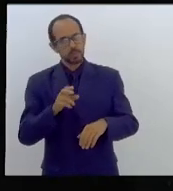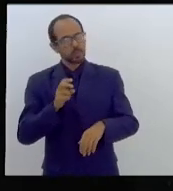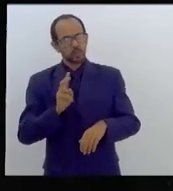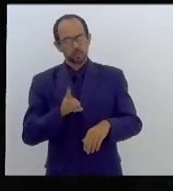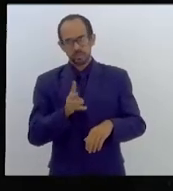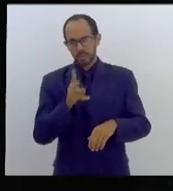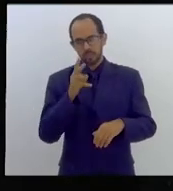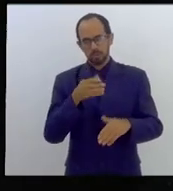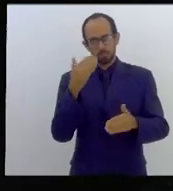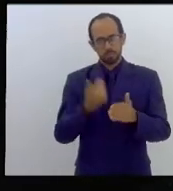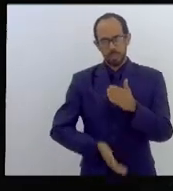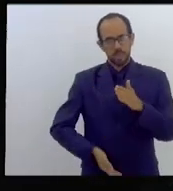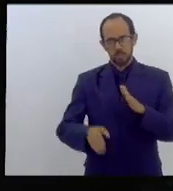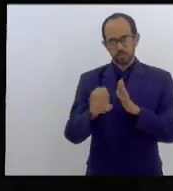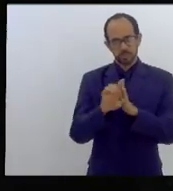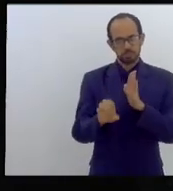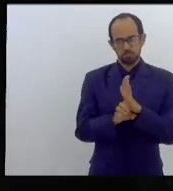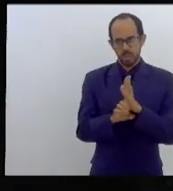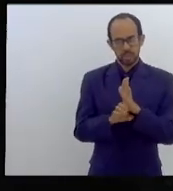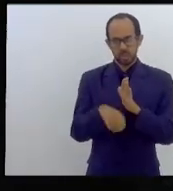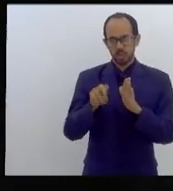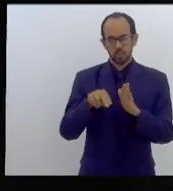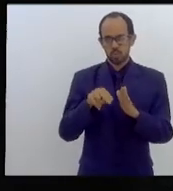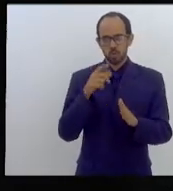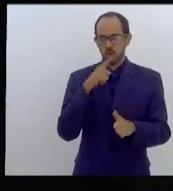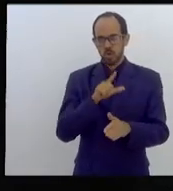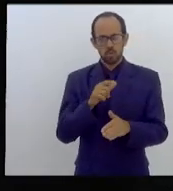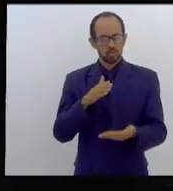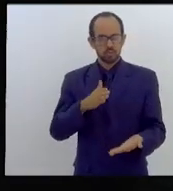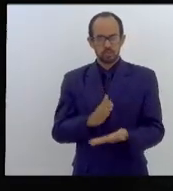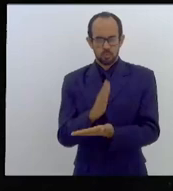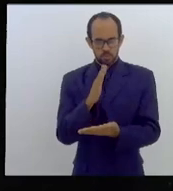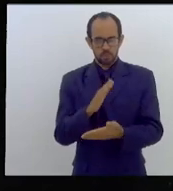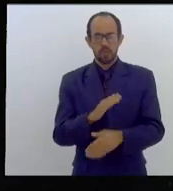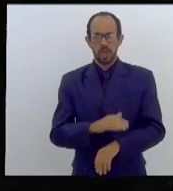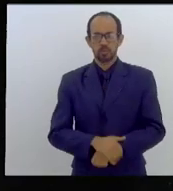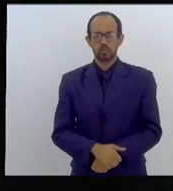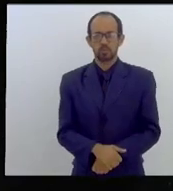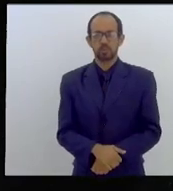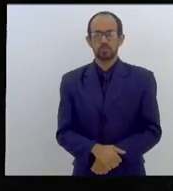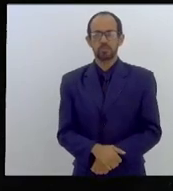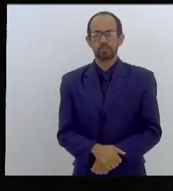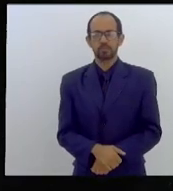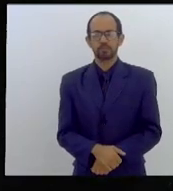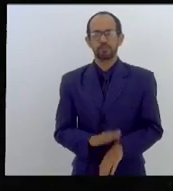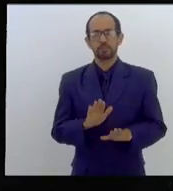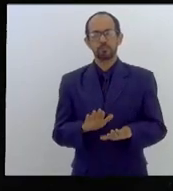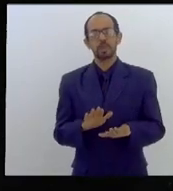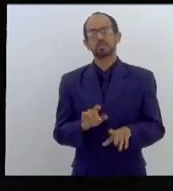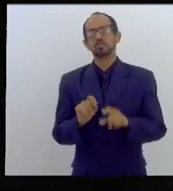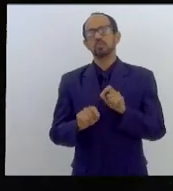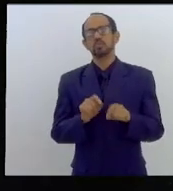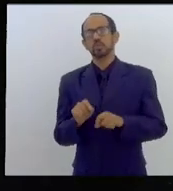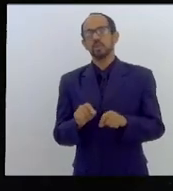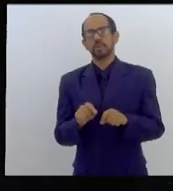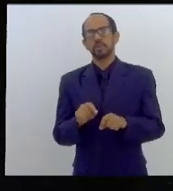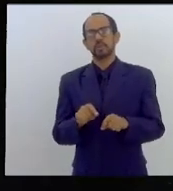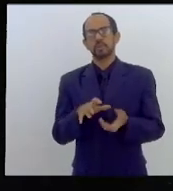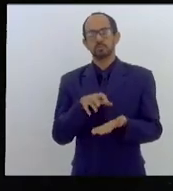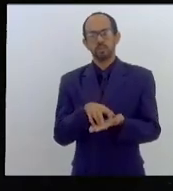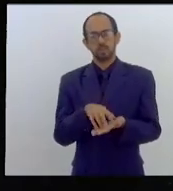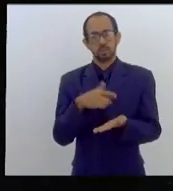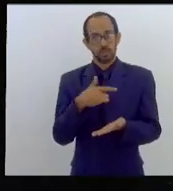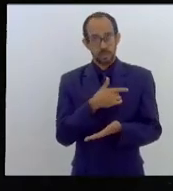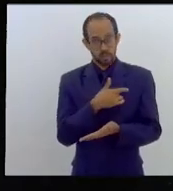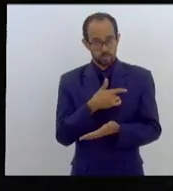emenda, eu nunca tenho, lamentavelmente, acolhida essa emenda, mas na área da saúde, e quero lembrar